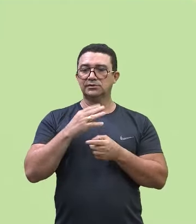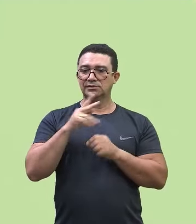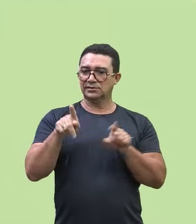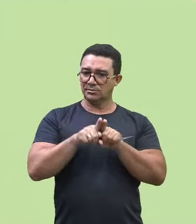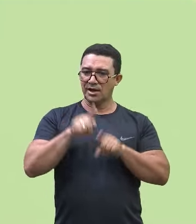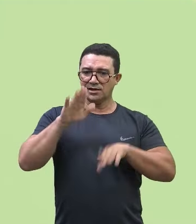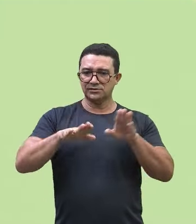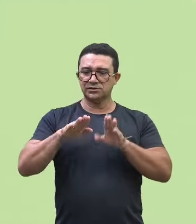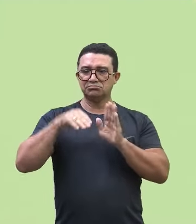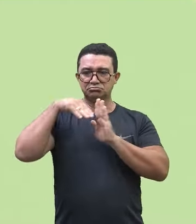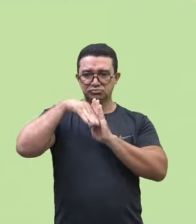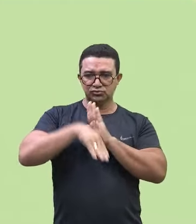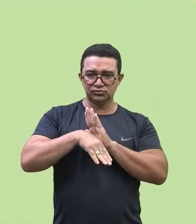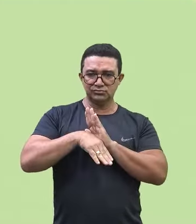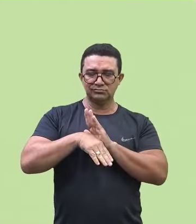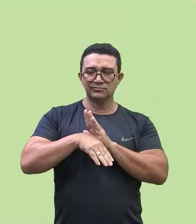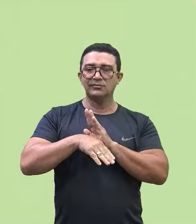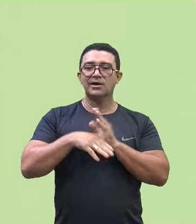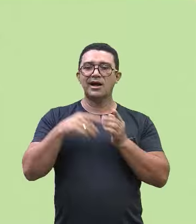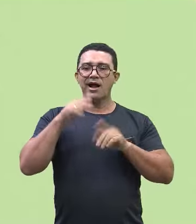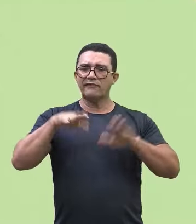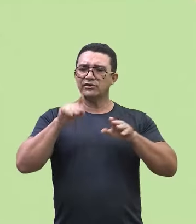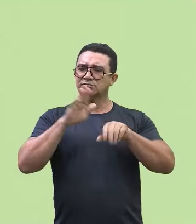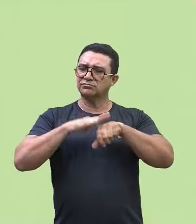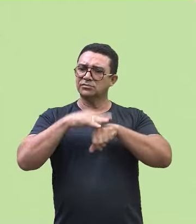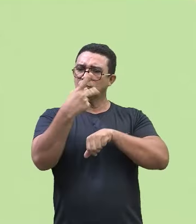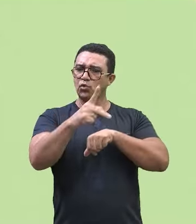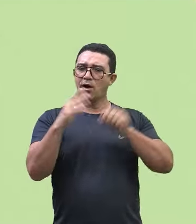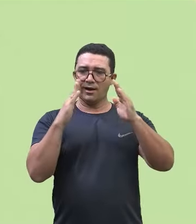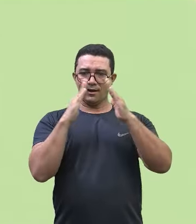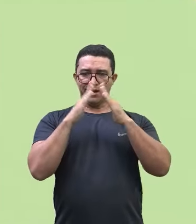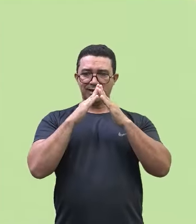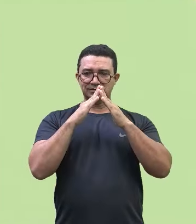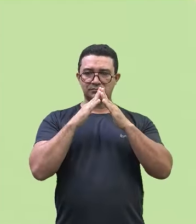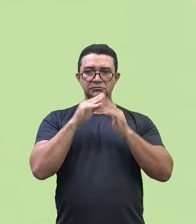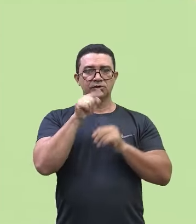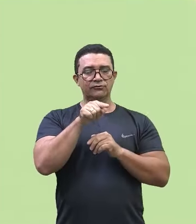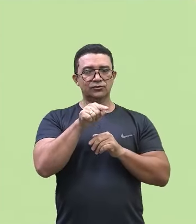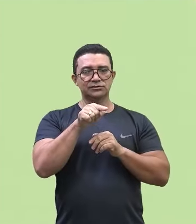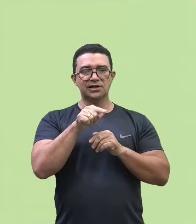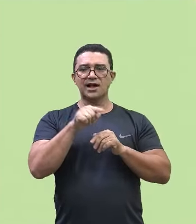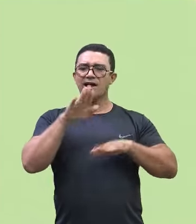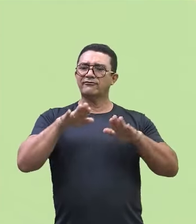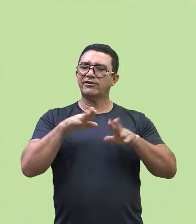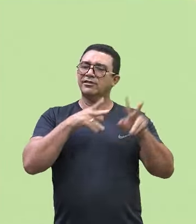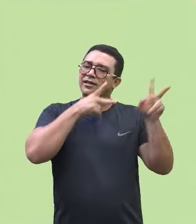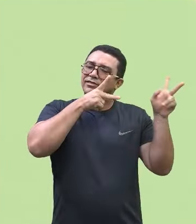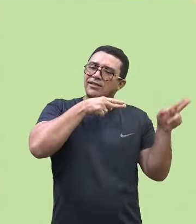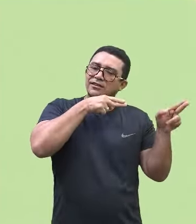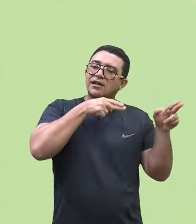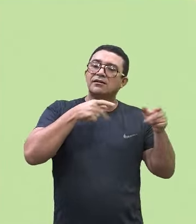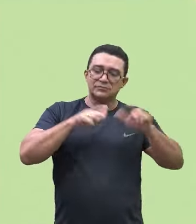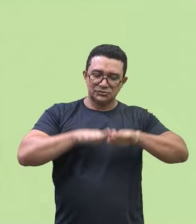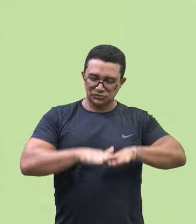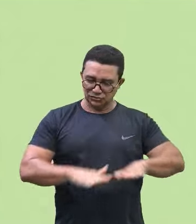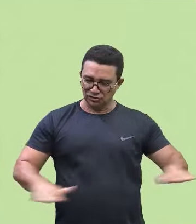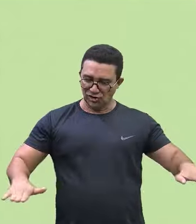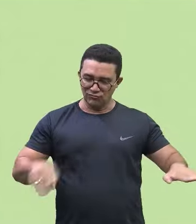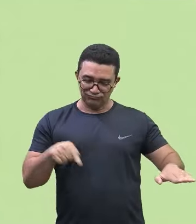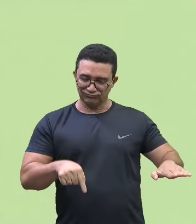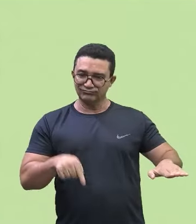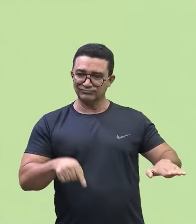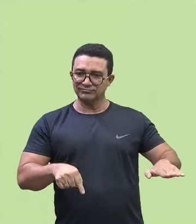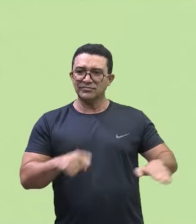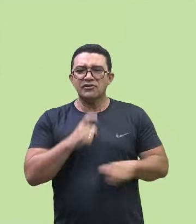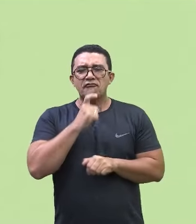muitas vezes quando você está com calor na sua casa, o que você faz? Você deita no chão. Porque ele está frio,